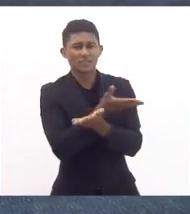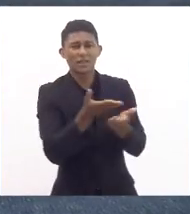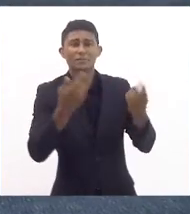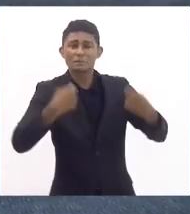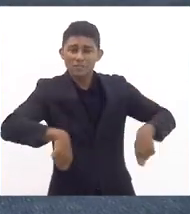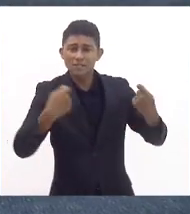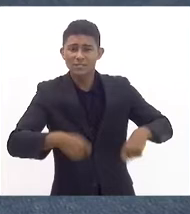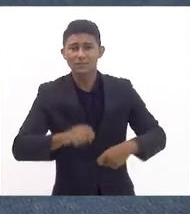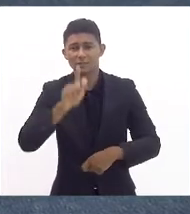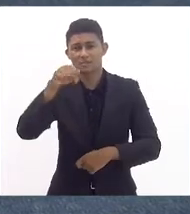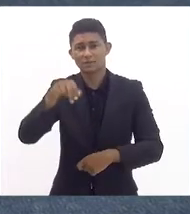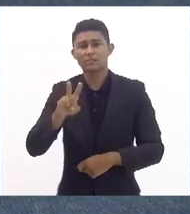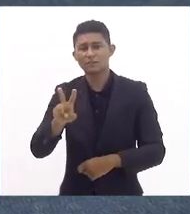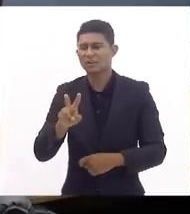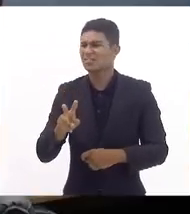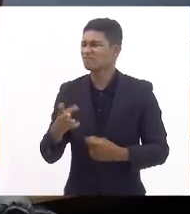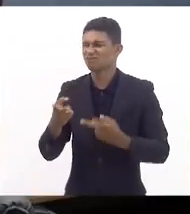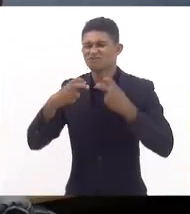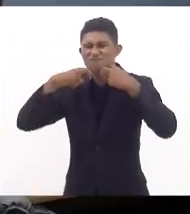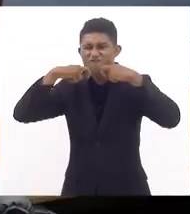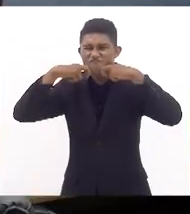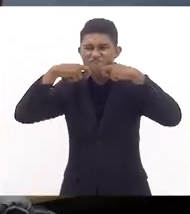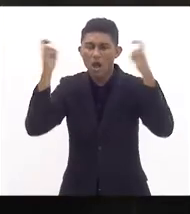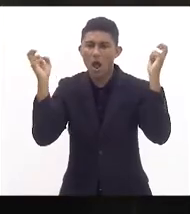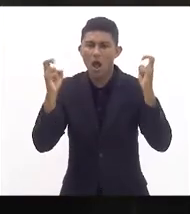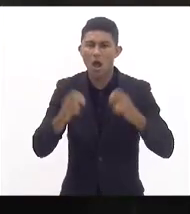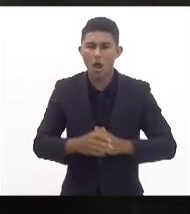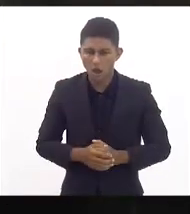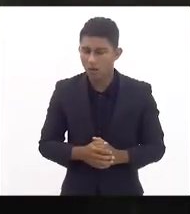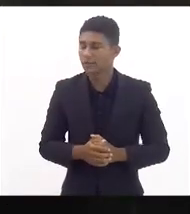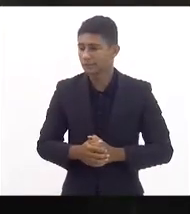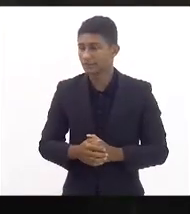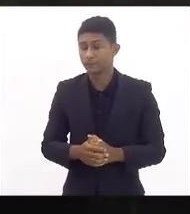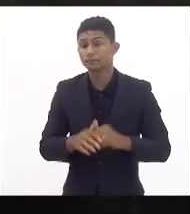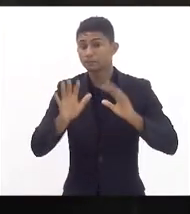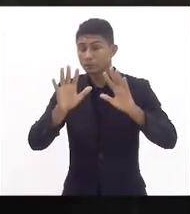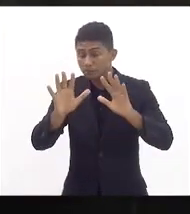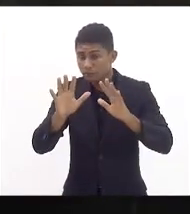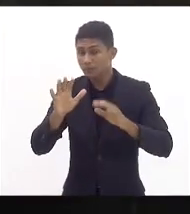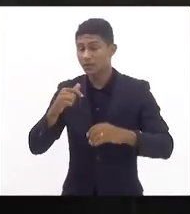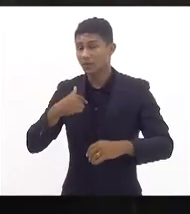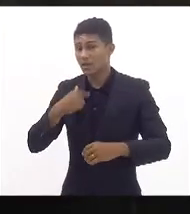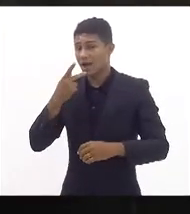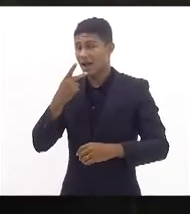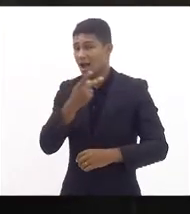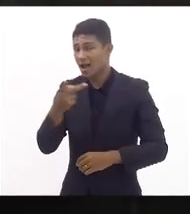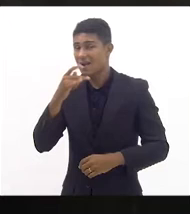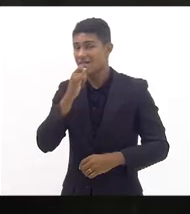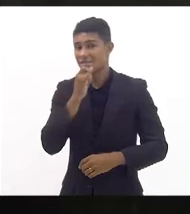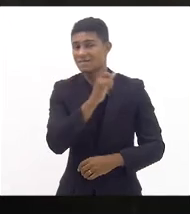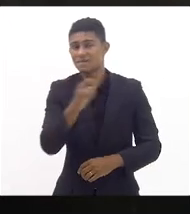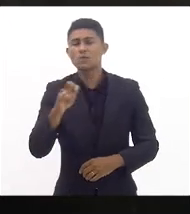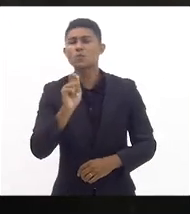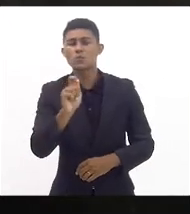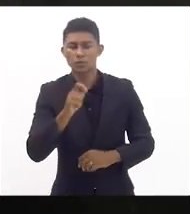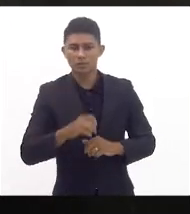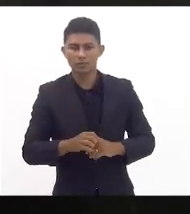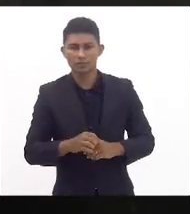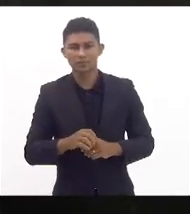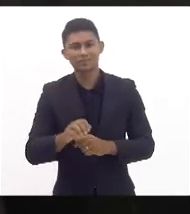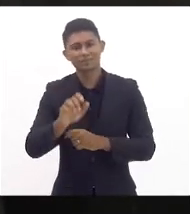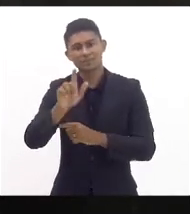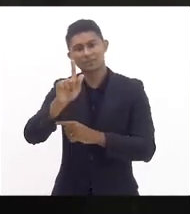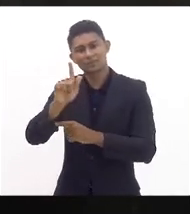vergonha. Senhor presidente, eu queria só lembrar que o gás